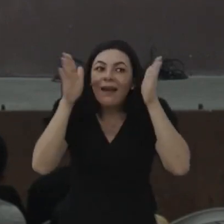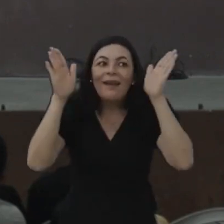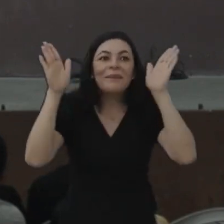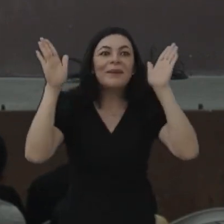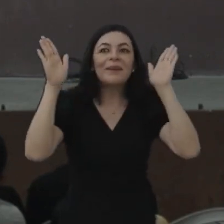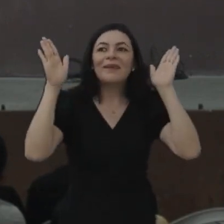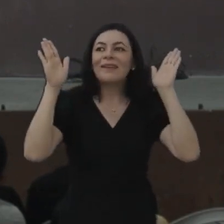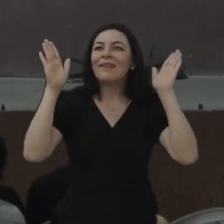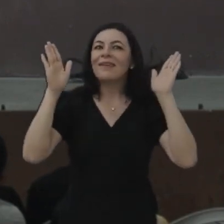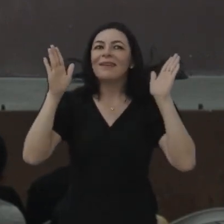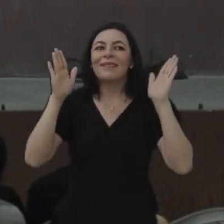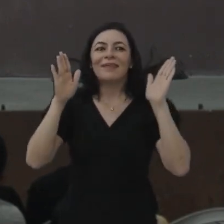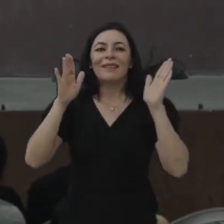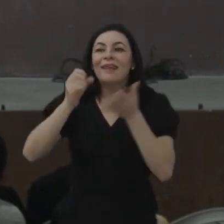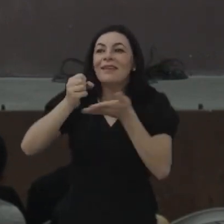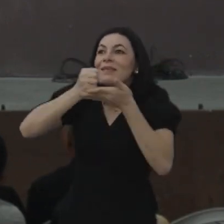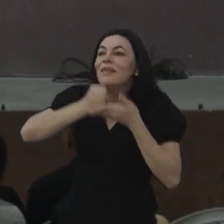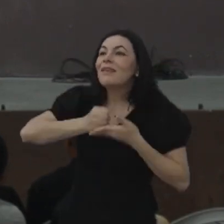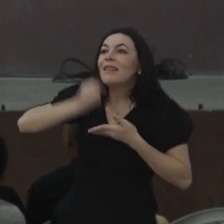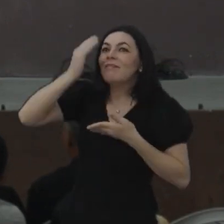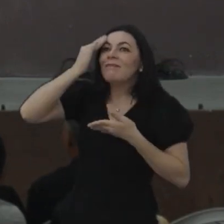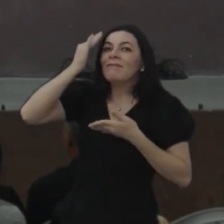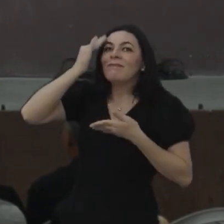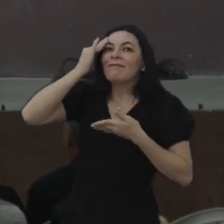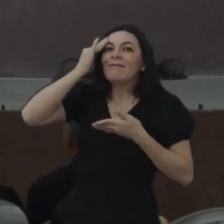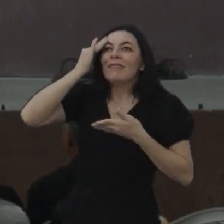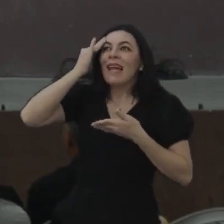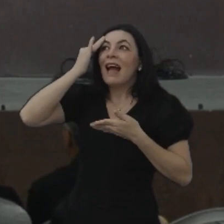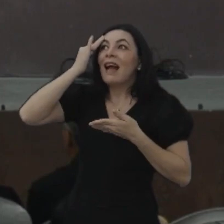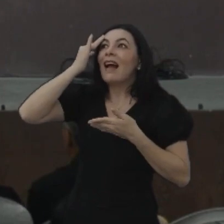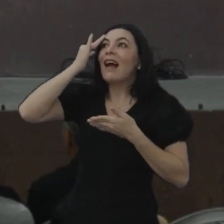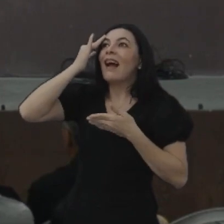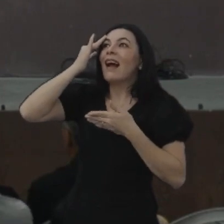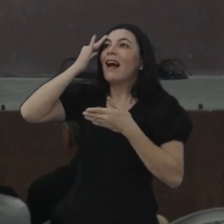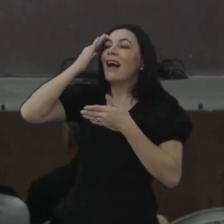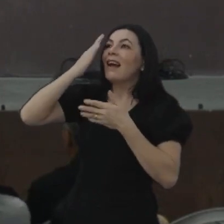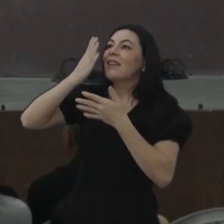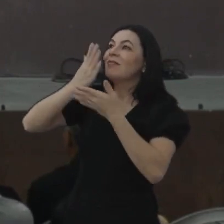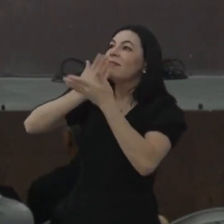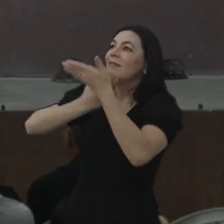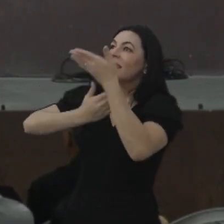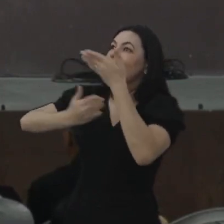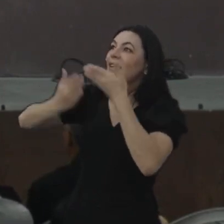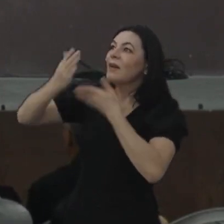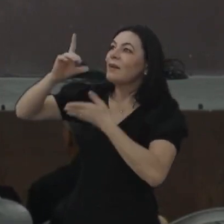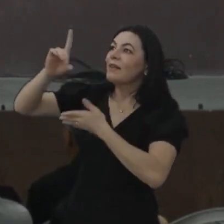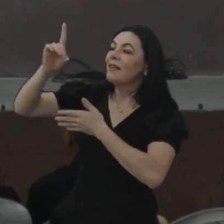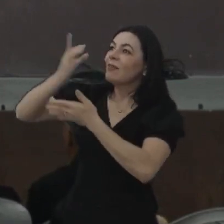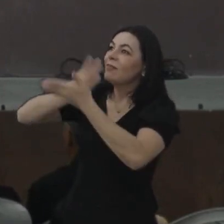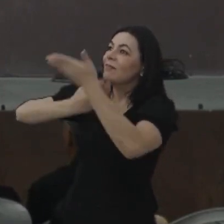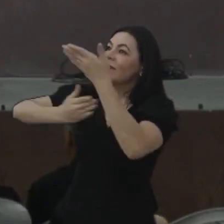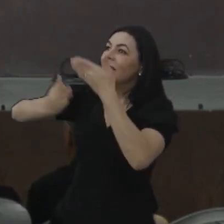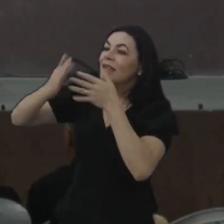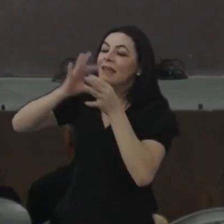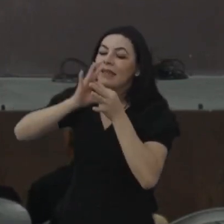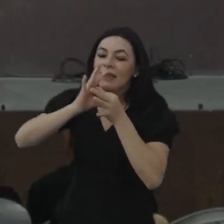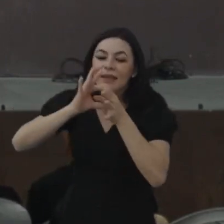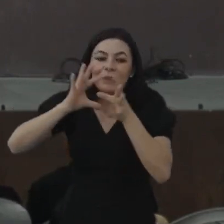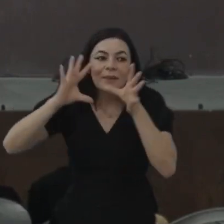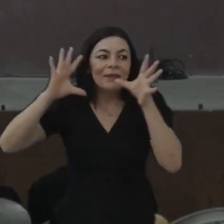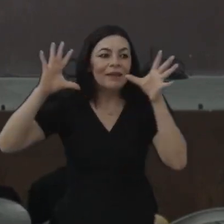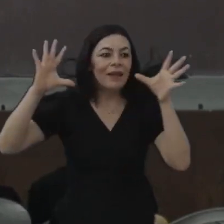Ele os capacitou a participar da herança dos santos da luz. Ele nos libertou do poder